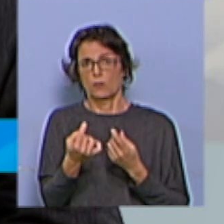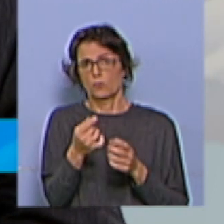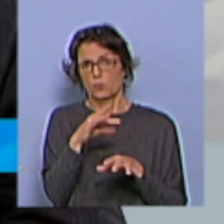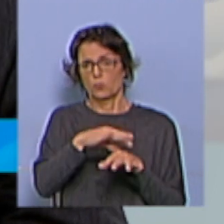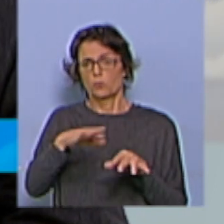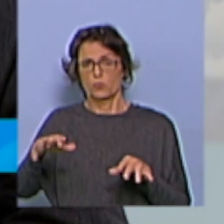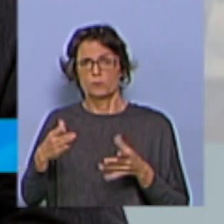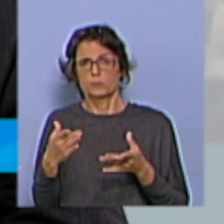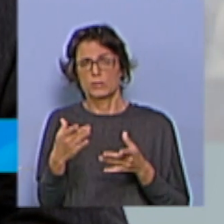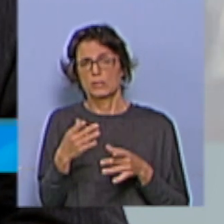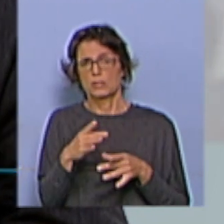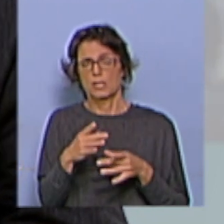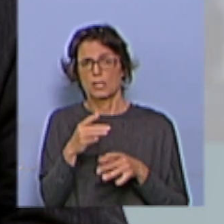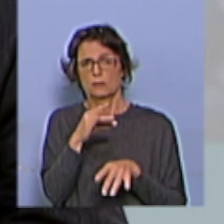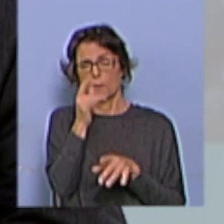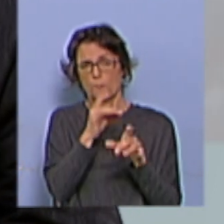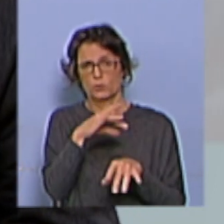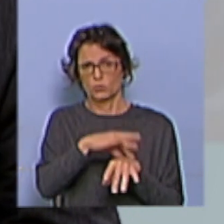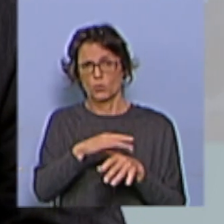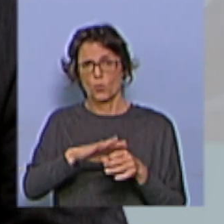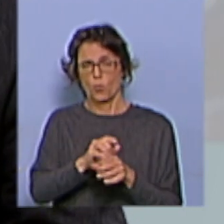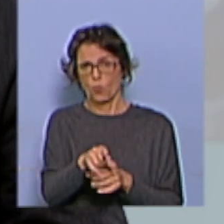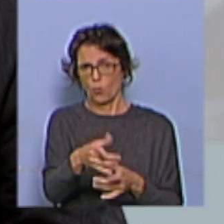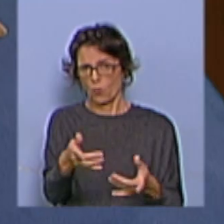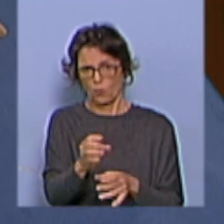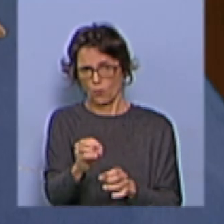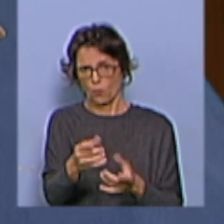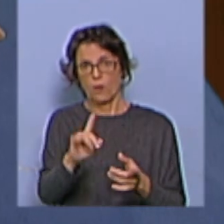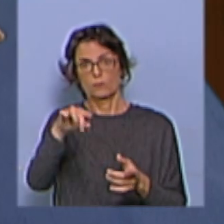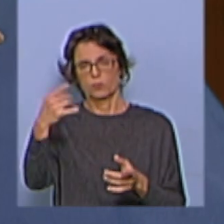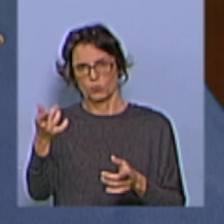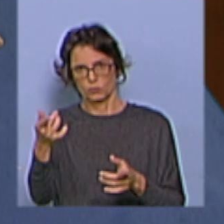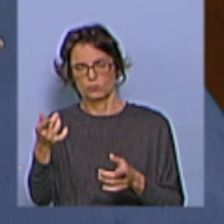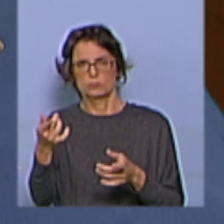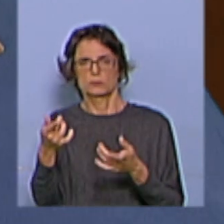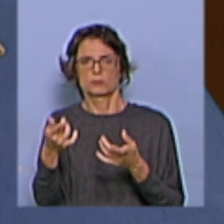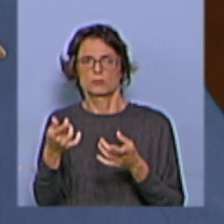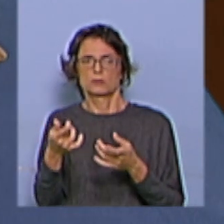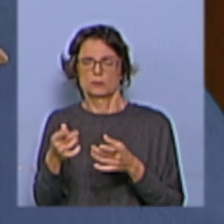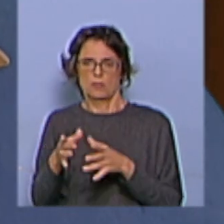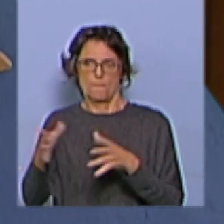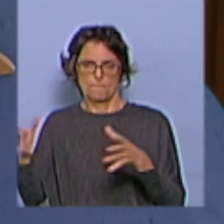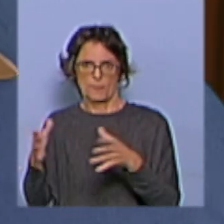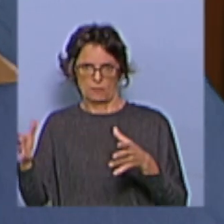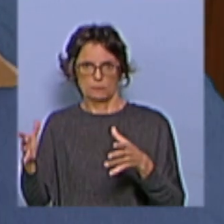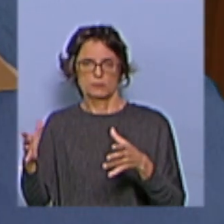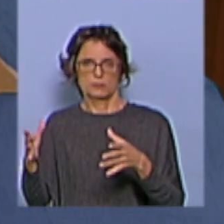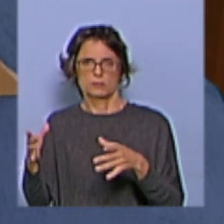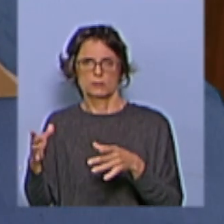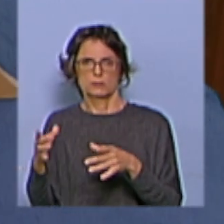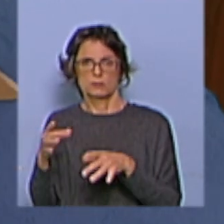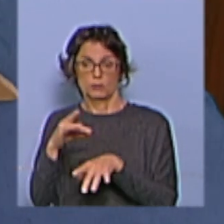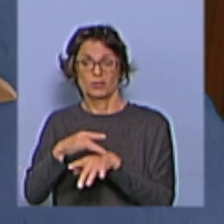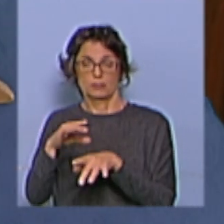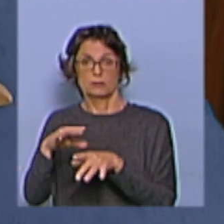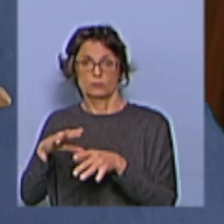portanto, aí houve a possibilidade de trabalhar mais. Houve hospitais em que grande parte do hospital estava destinado também a